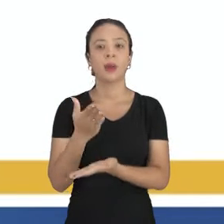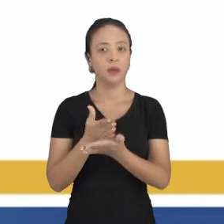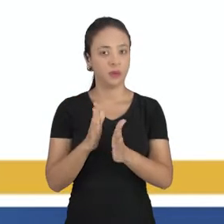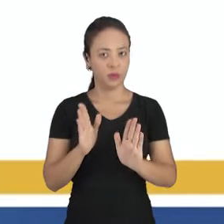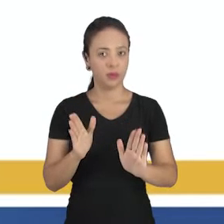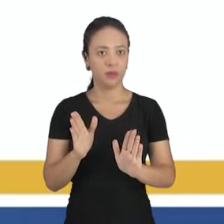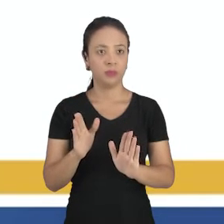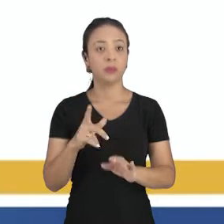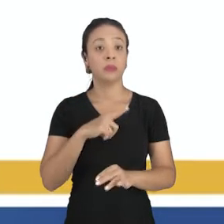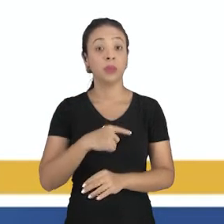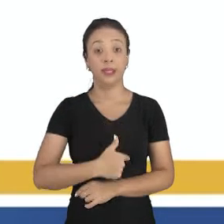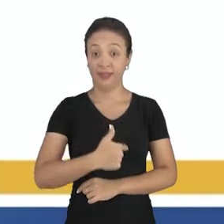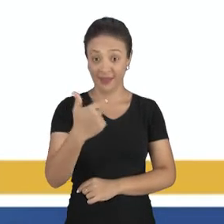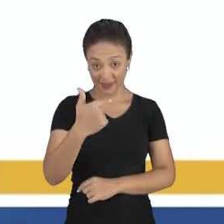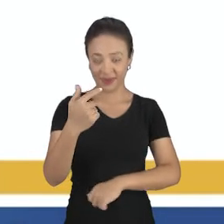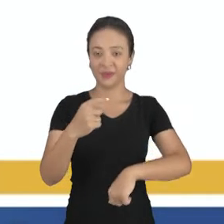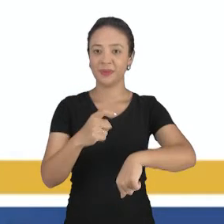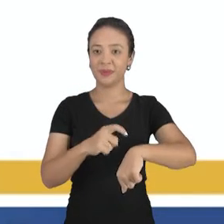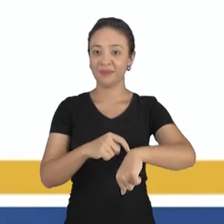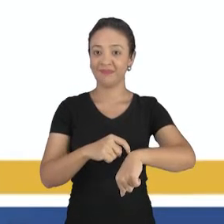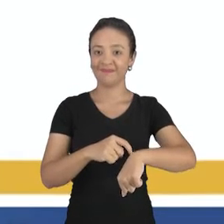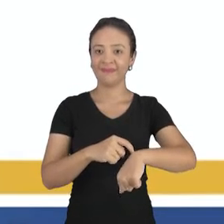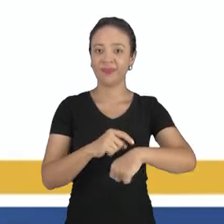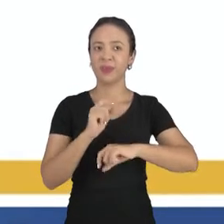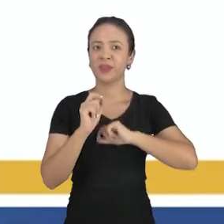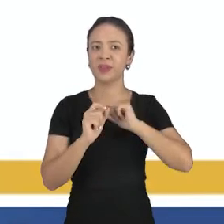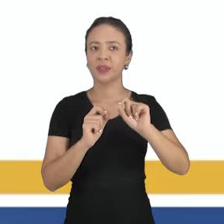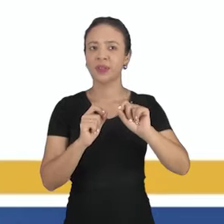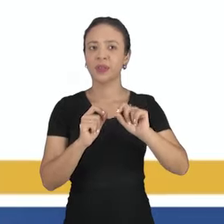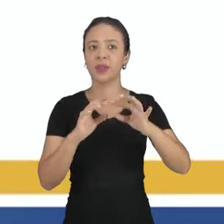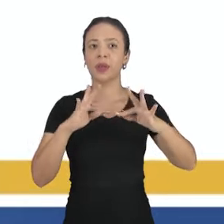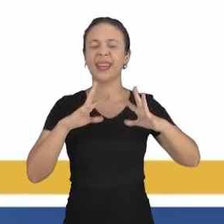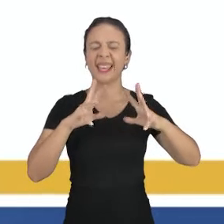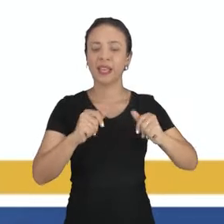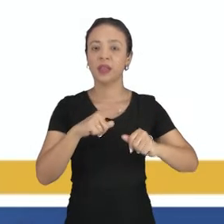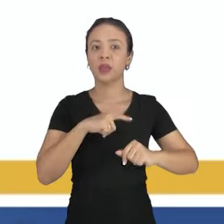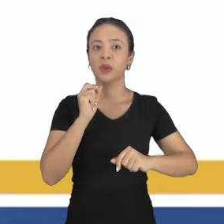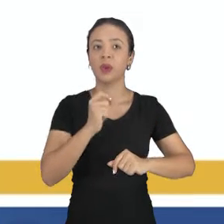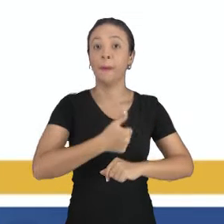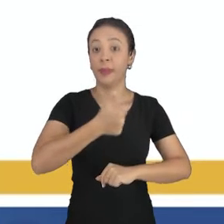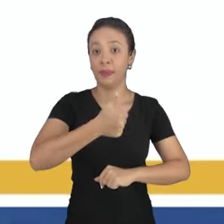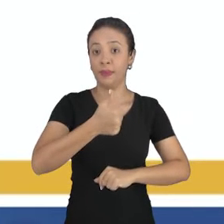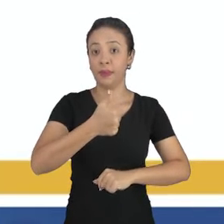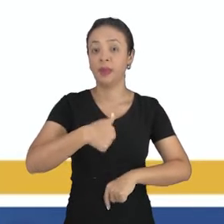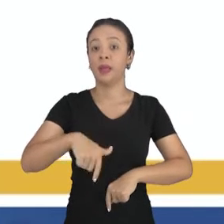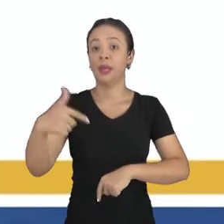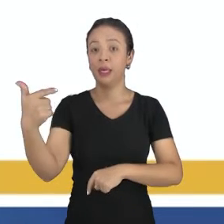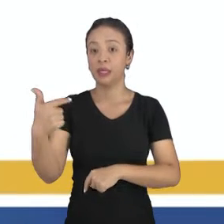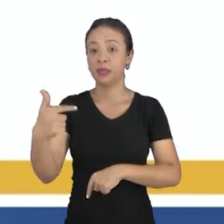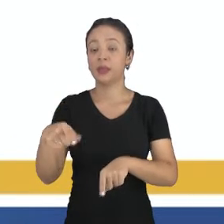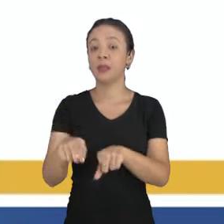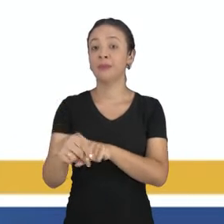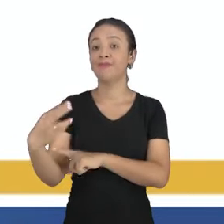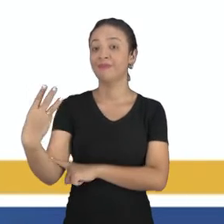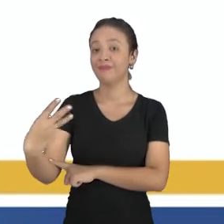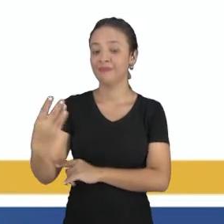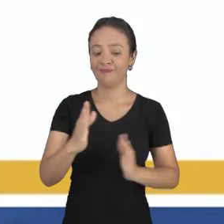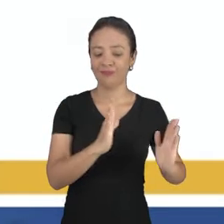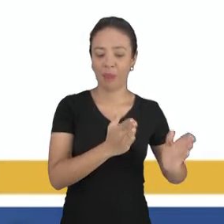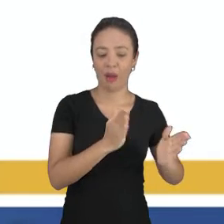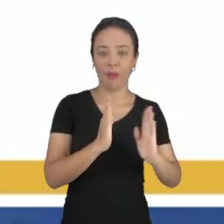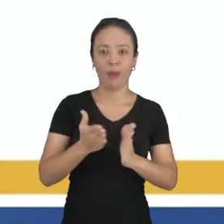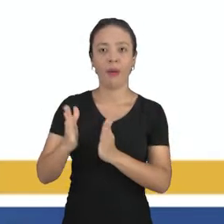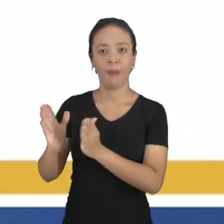eu tenho a minha segunda etapa quer que eu faço o total de etapas eu tenho a primeira a segunda e até